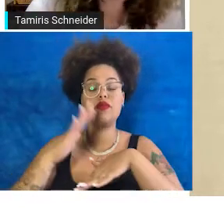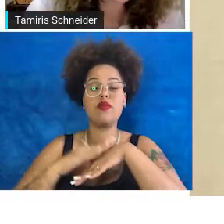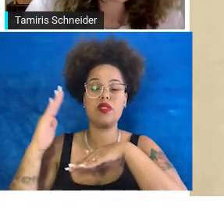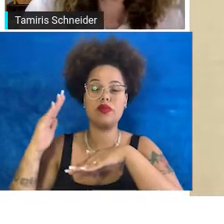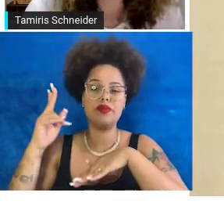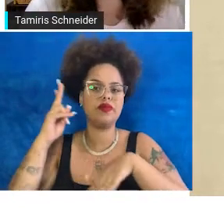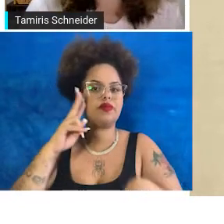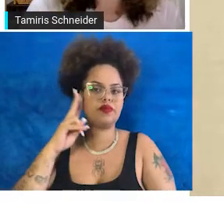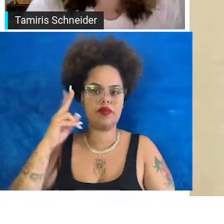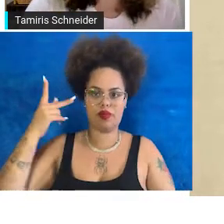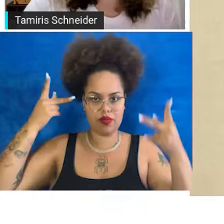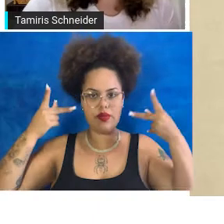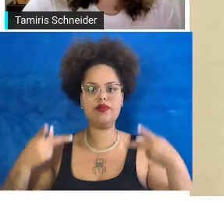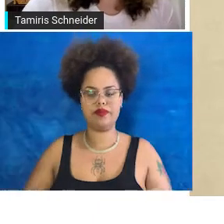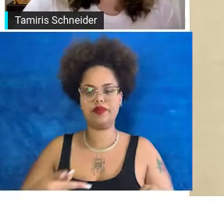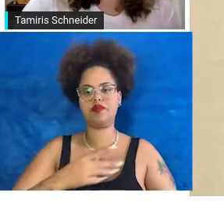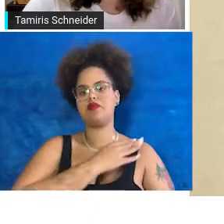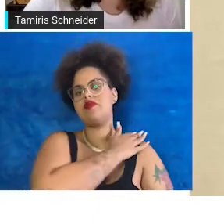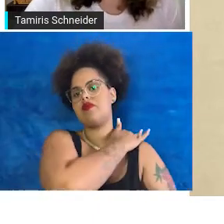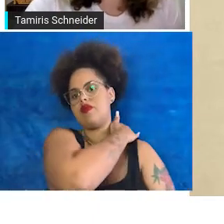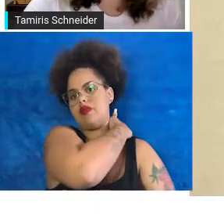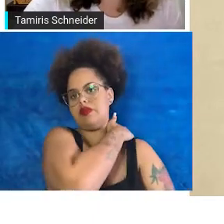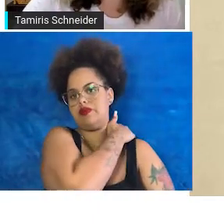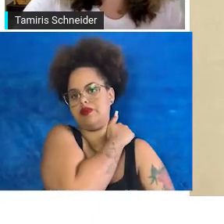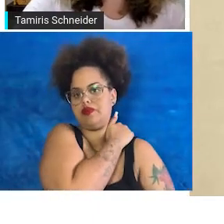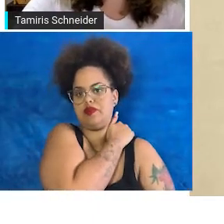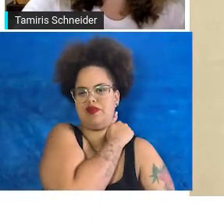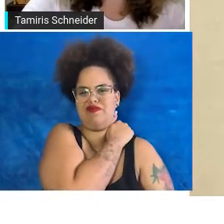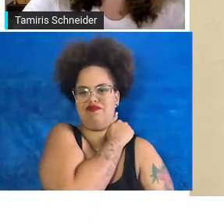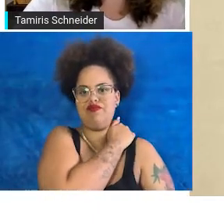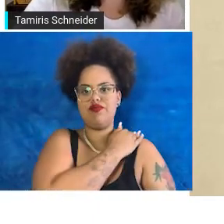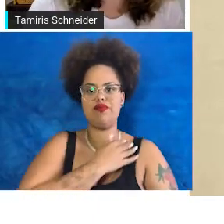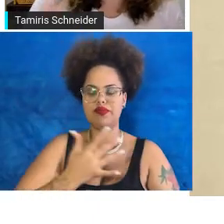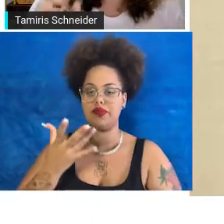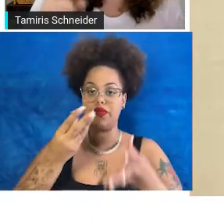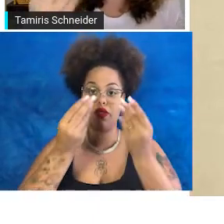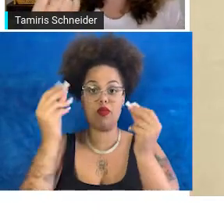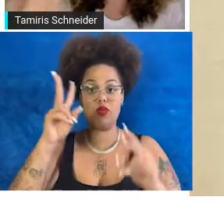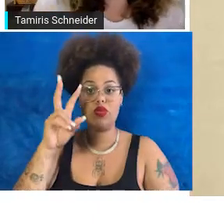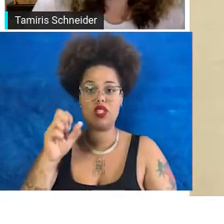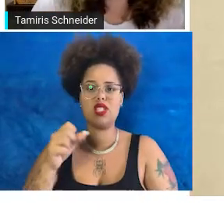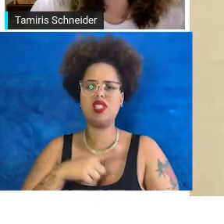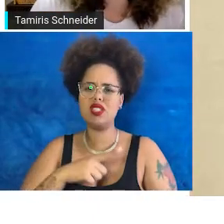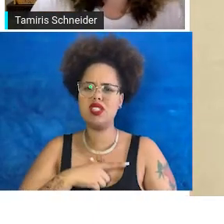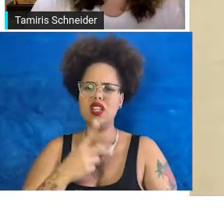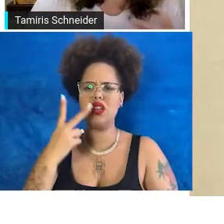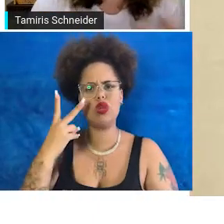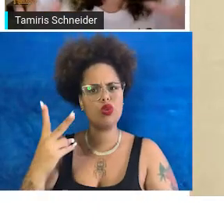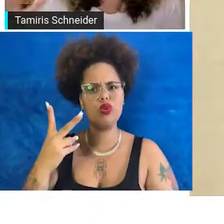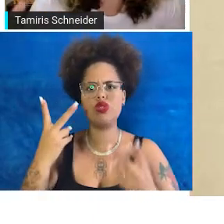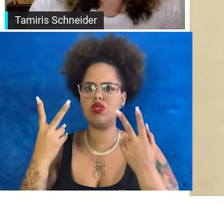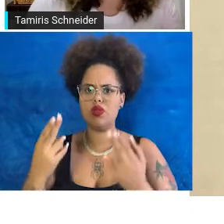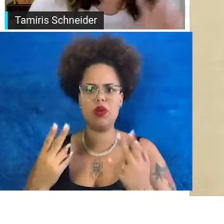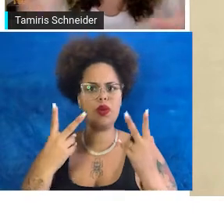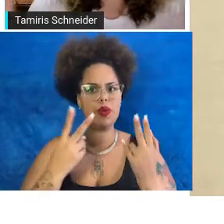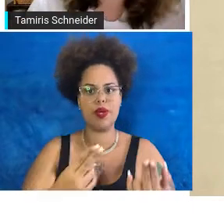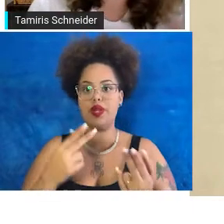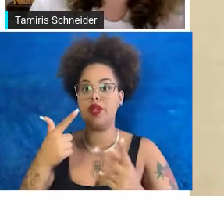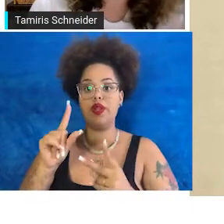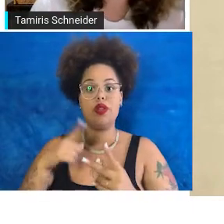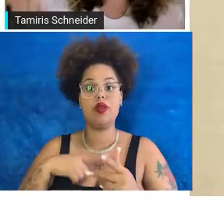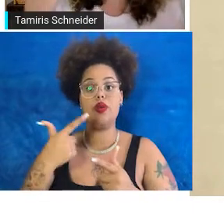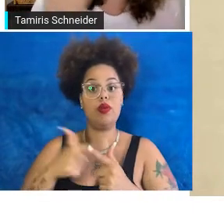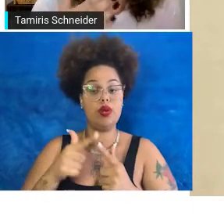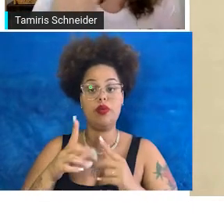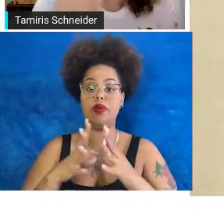mais a história do personagem, né? São os objetos que muitas vezes têm dois do mesmo, para nunca ter esse problema